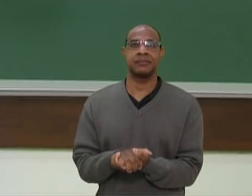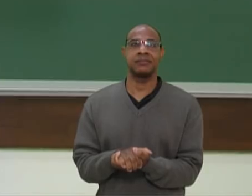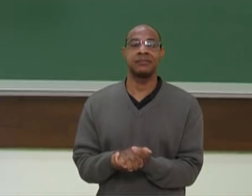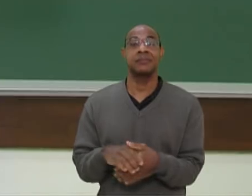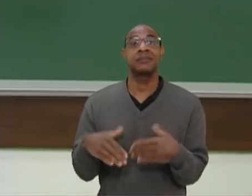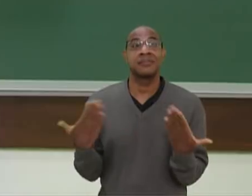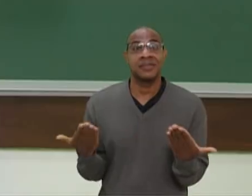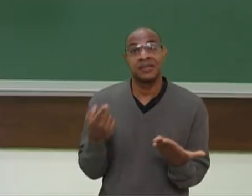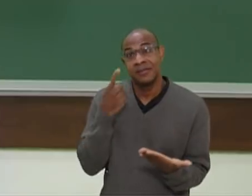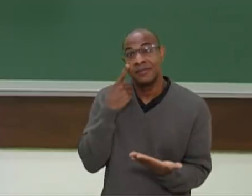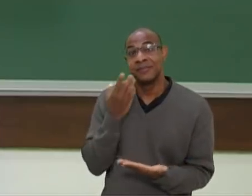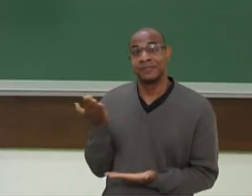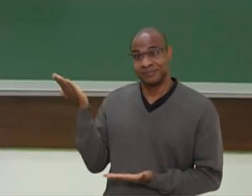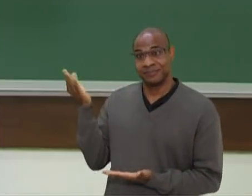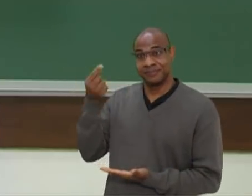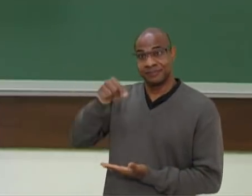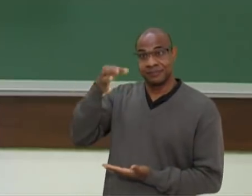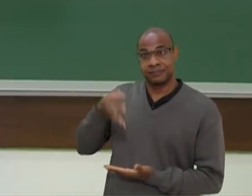Vamos conferir?